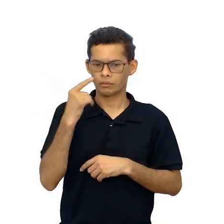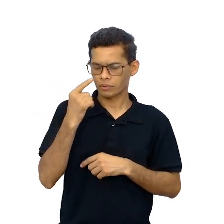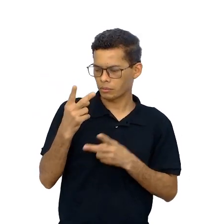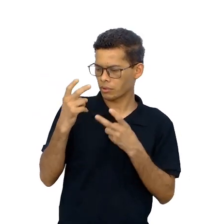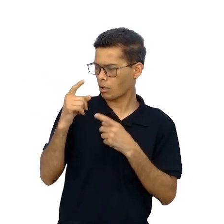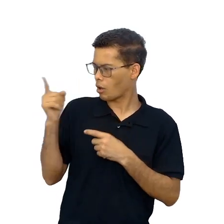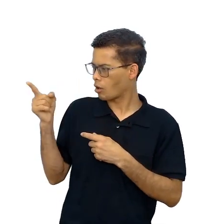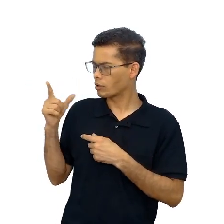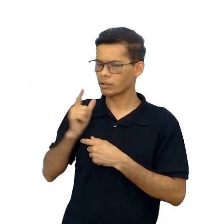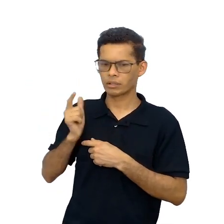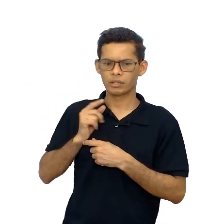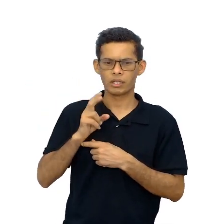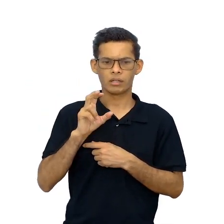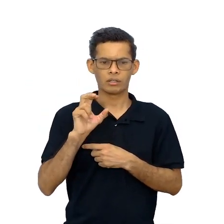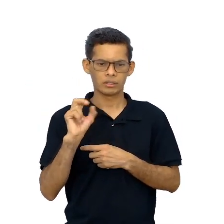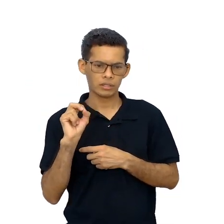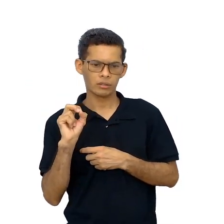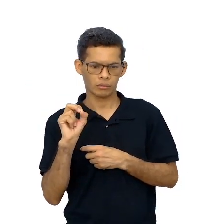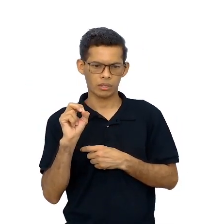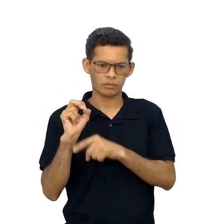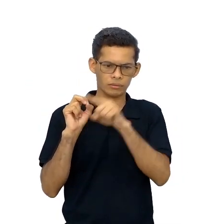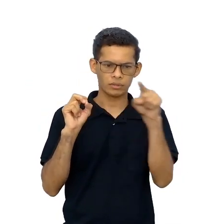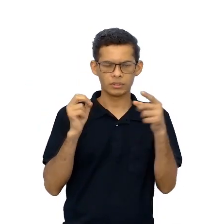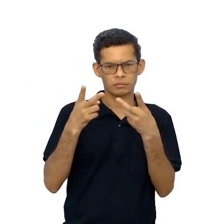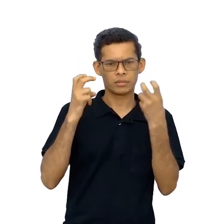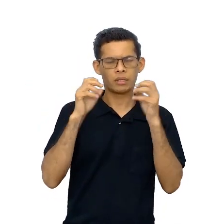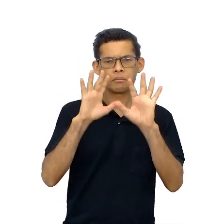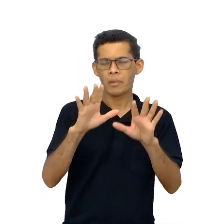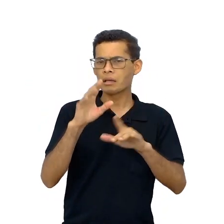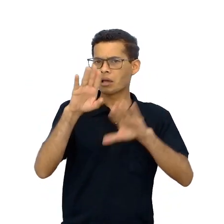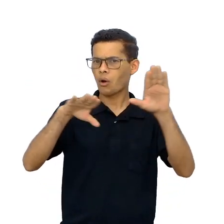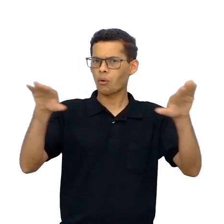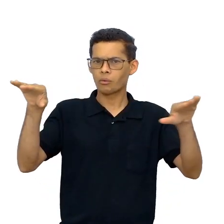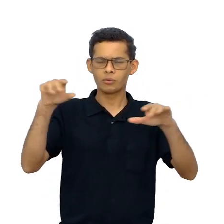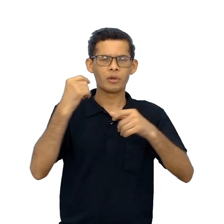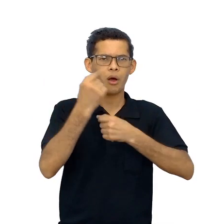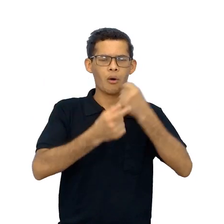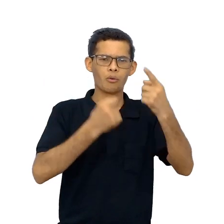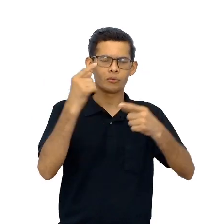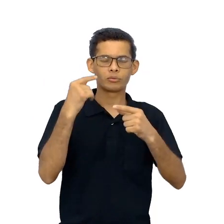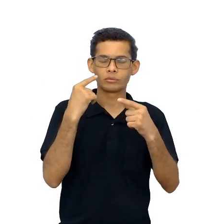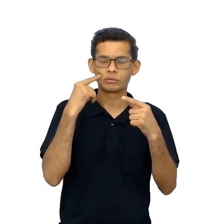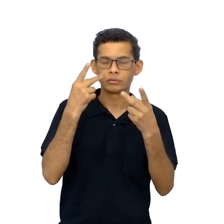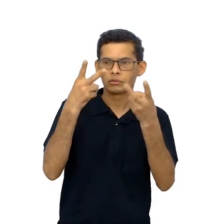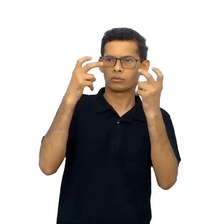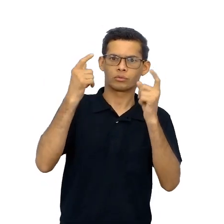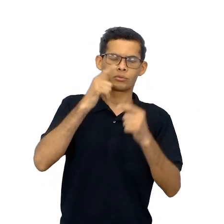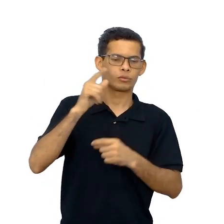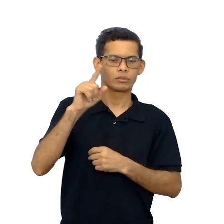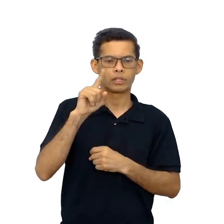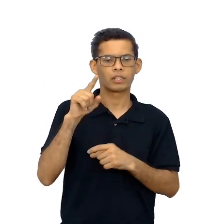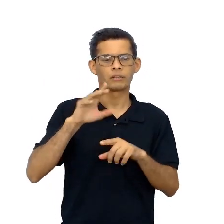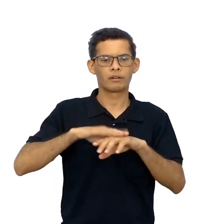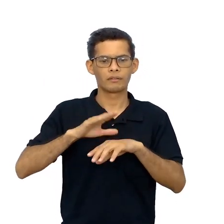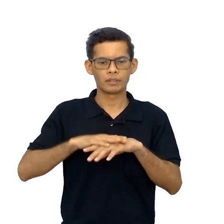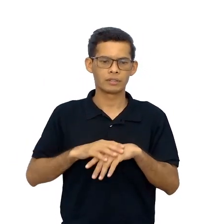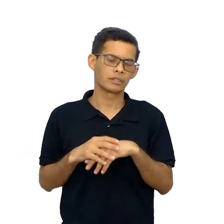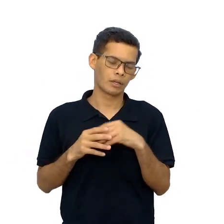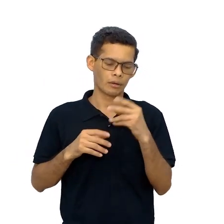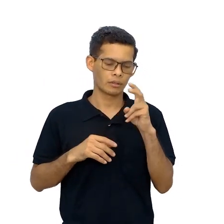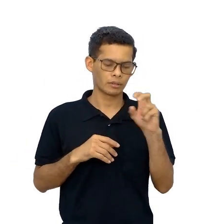50. Tem aluno que ele não consegue diferenciar, né? Então, ele vai fazer o quê? Ele vai adicionar 50